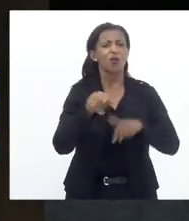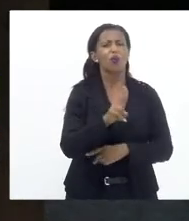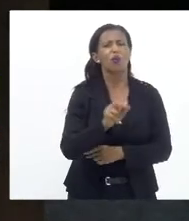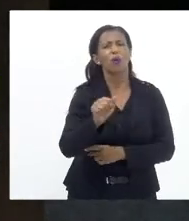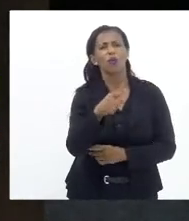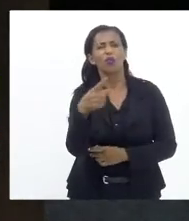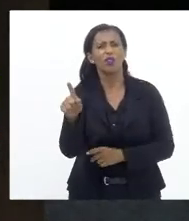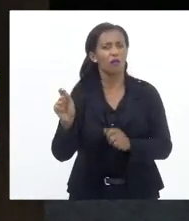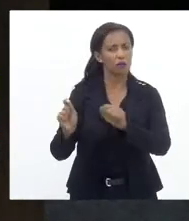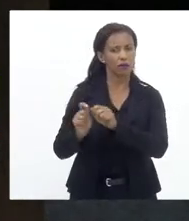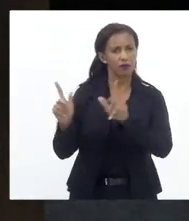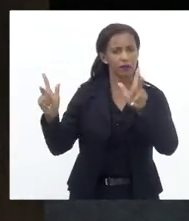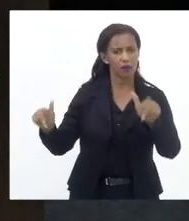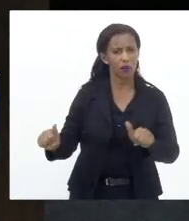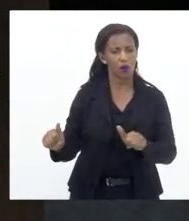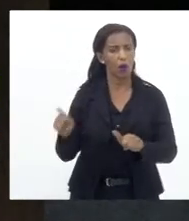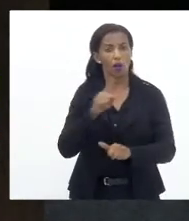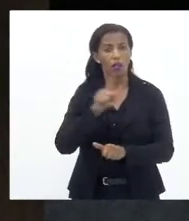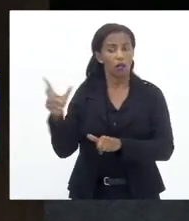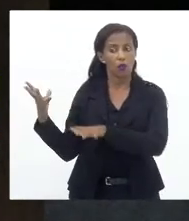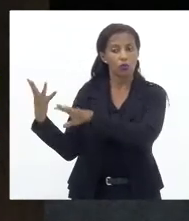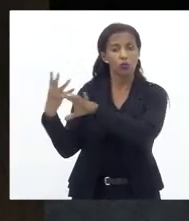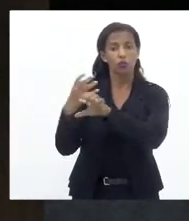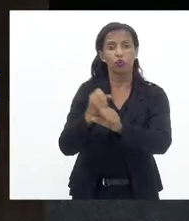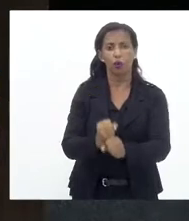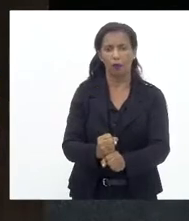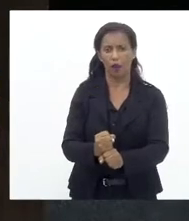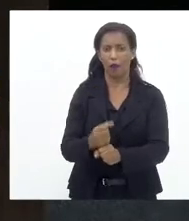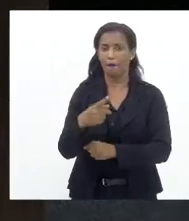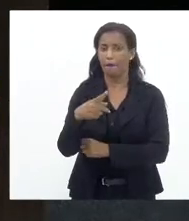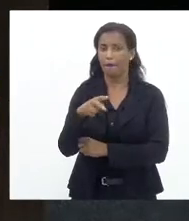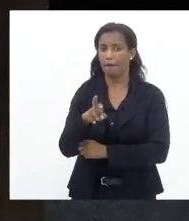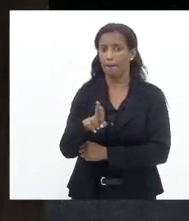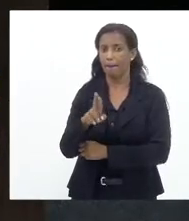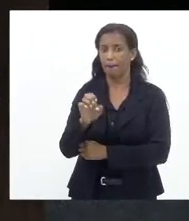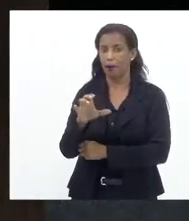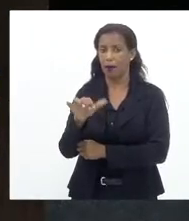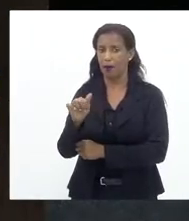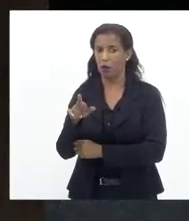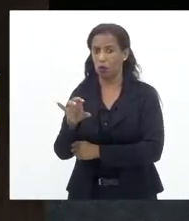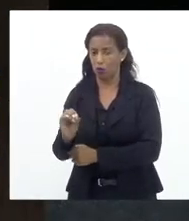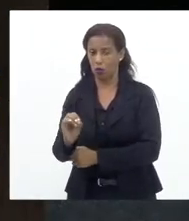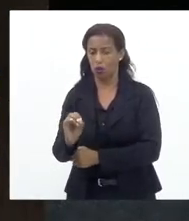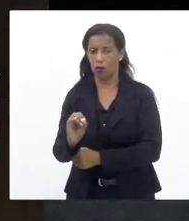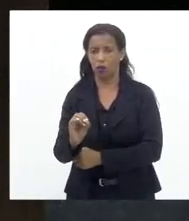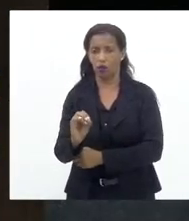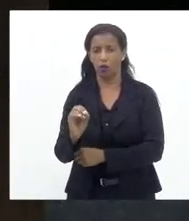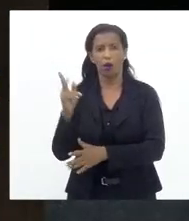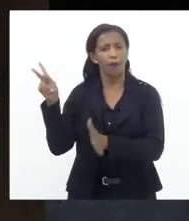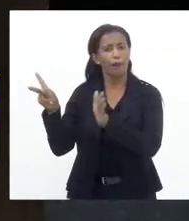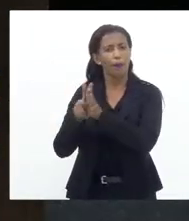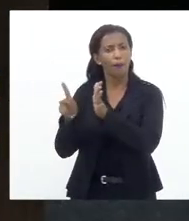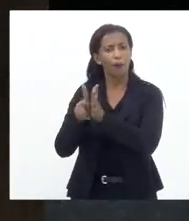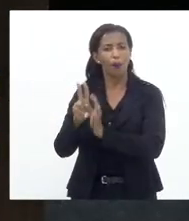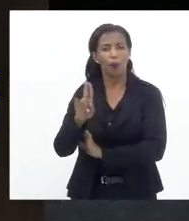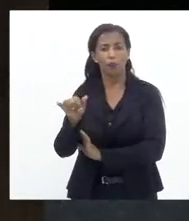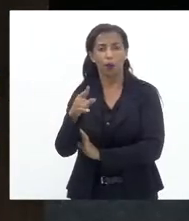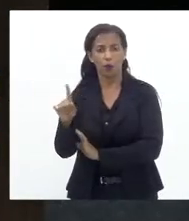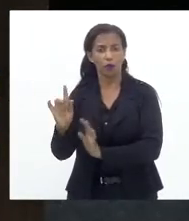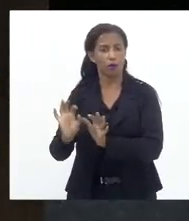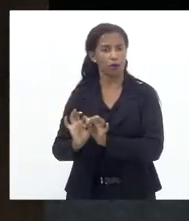tentando agora né não contabilizar precatório a própria União tá abrindo